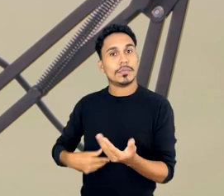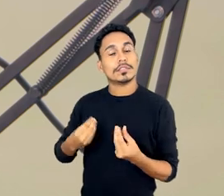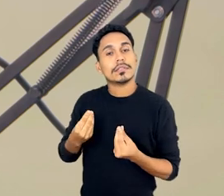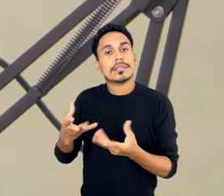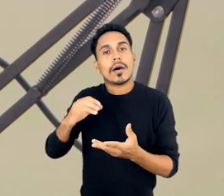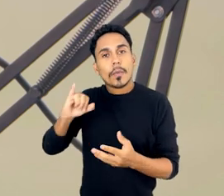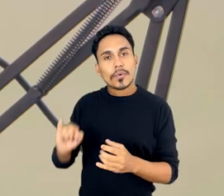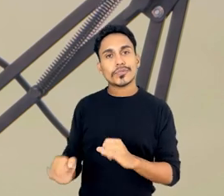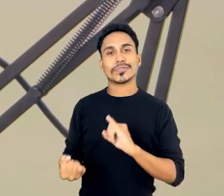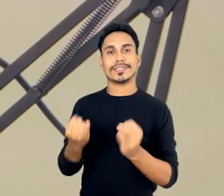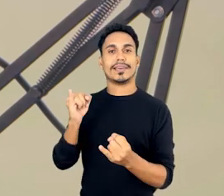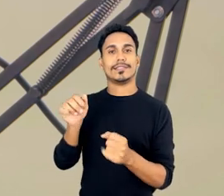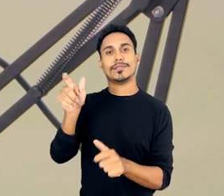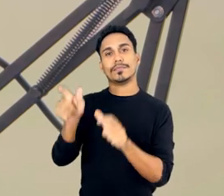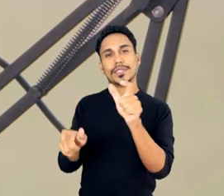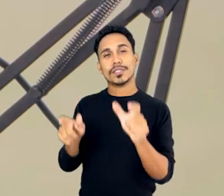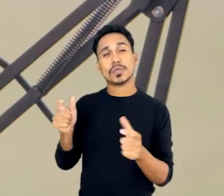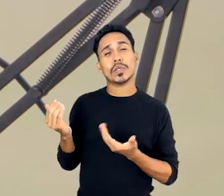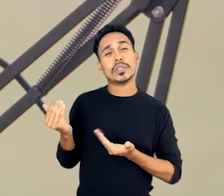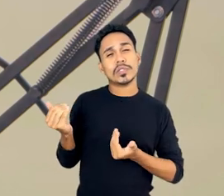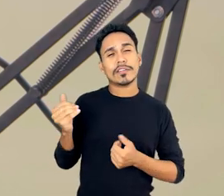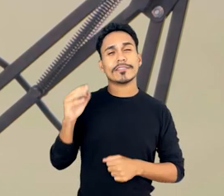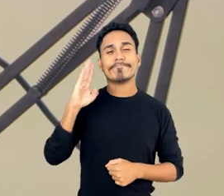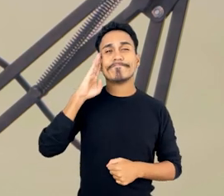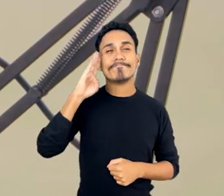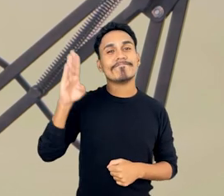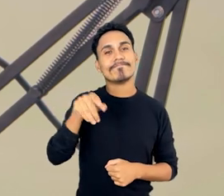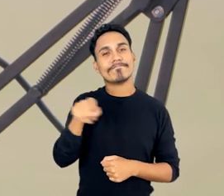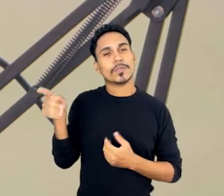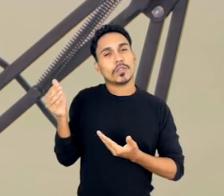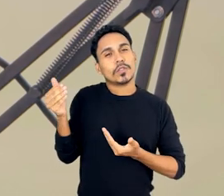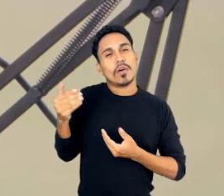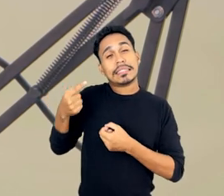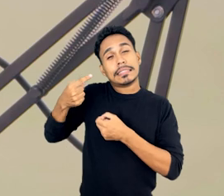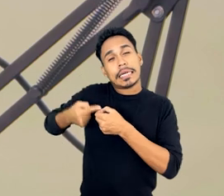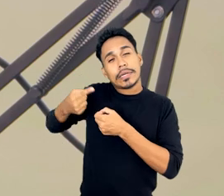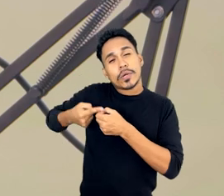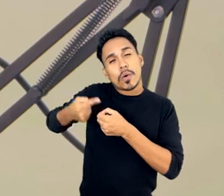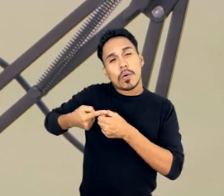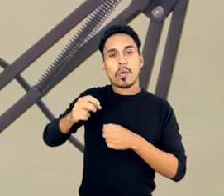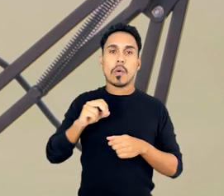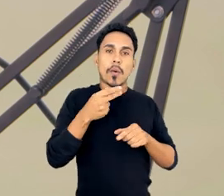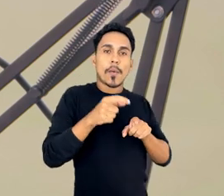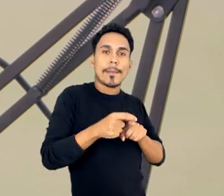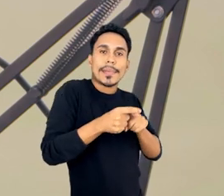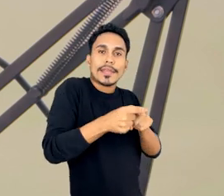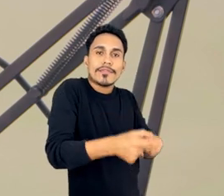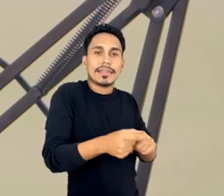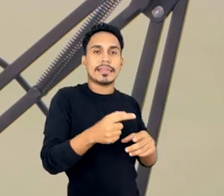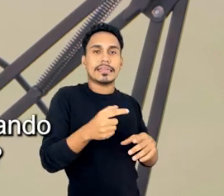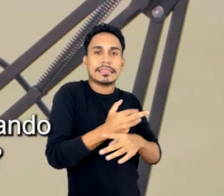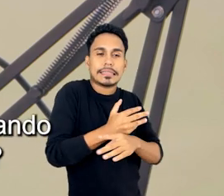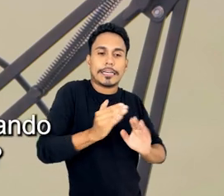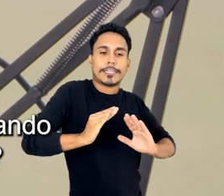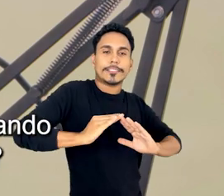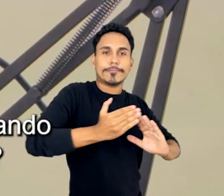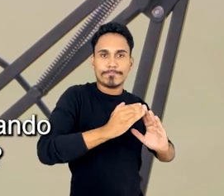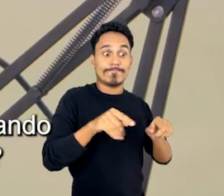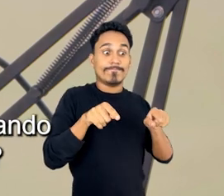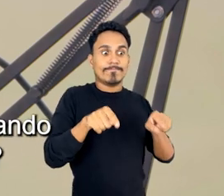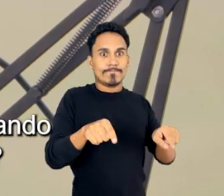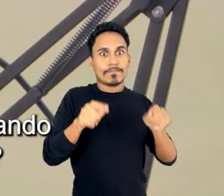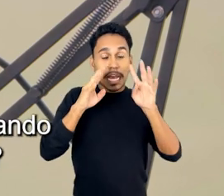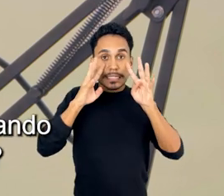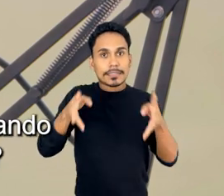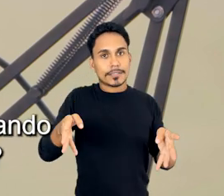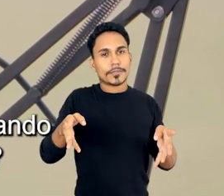Juventude principalmente essas Que tão nos interiores ou nas nos territórios periféricos das grandes cidades né como senh eu